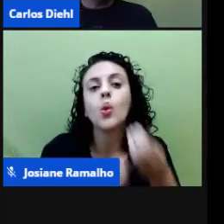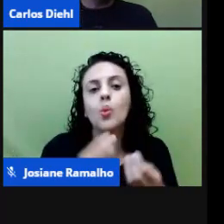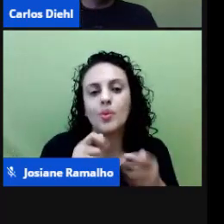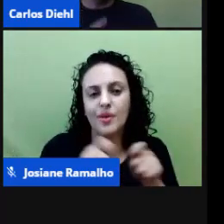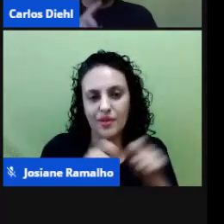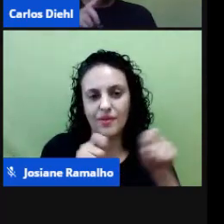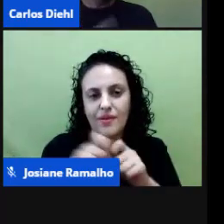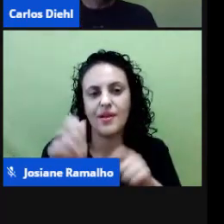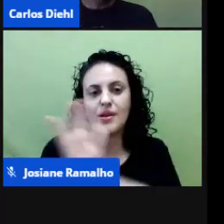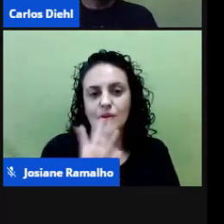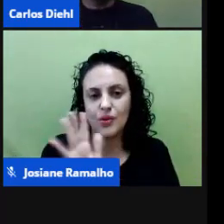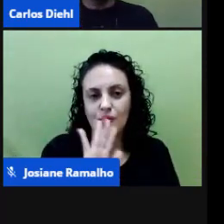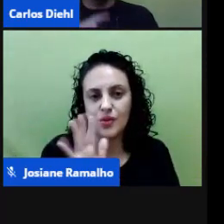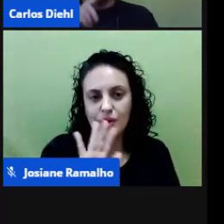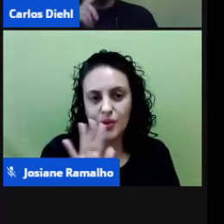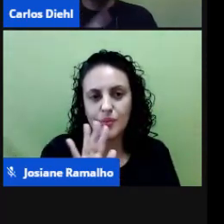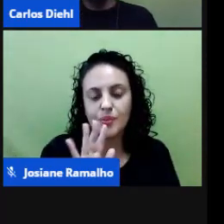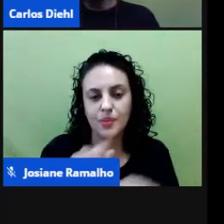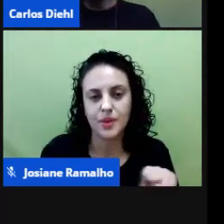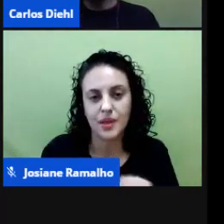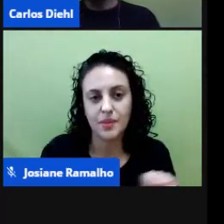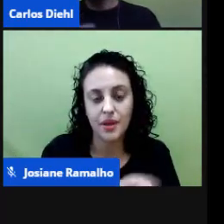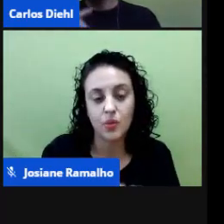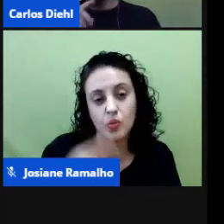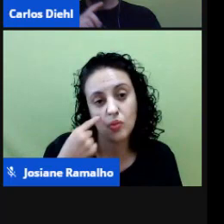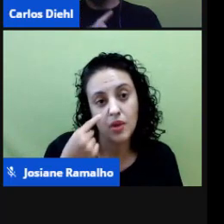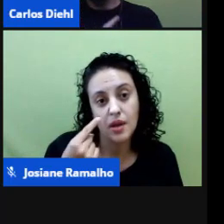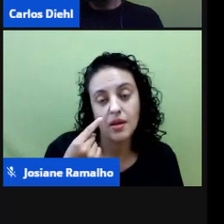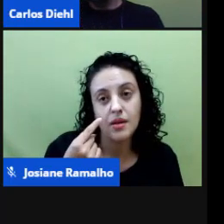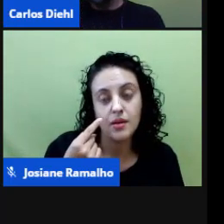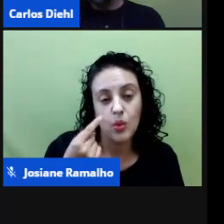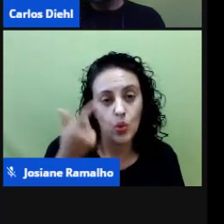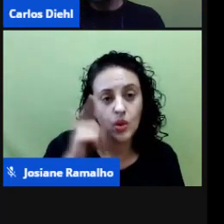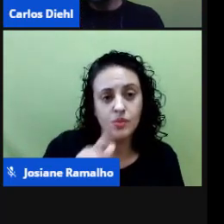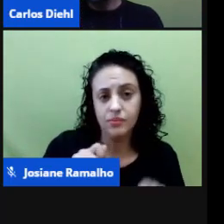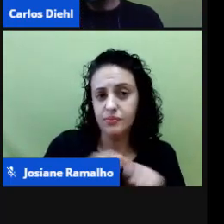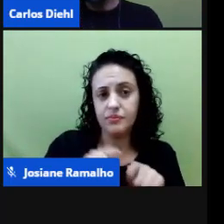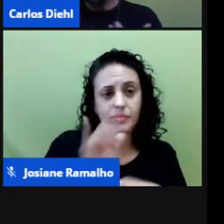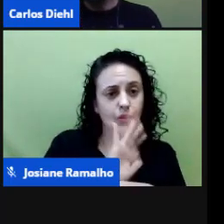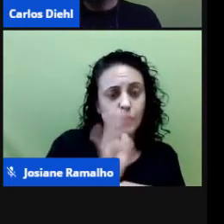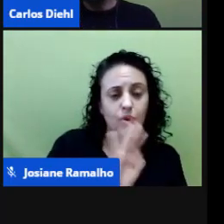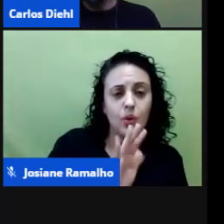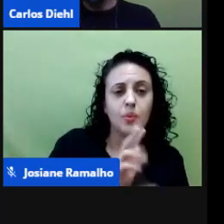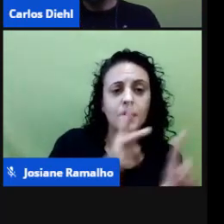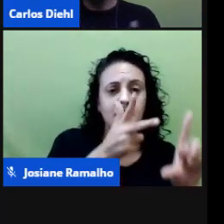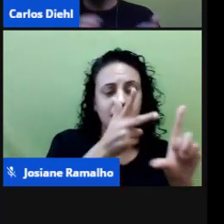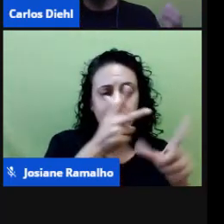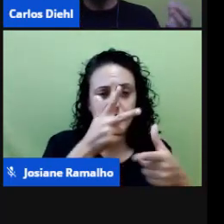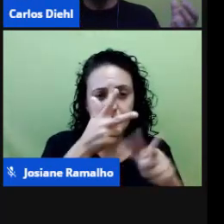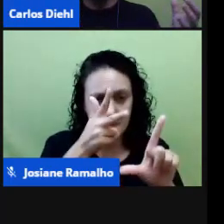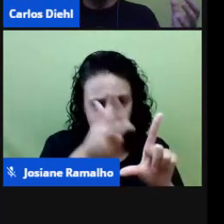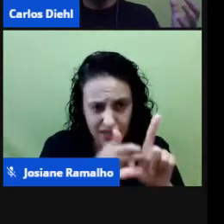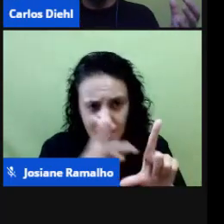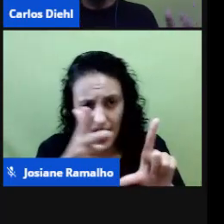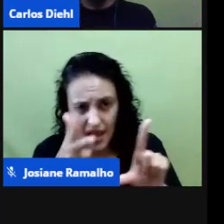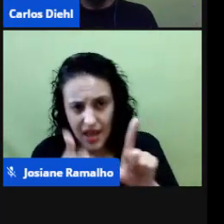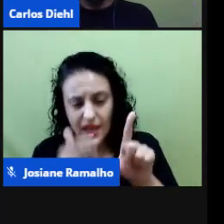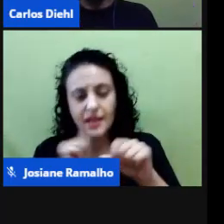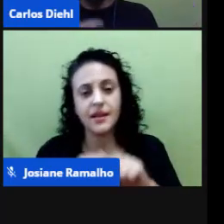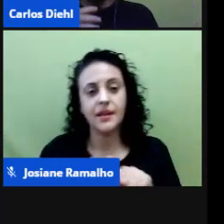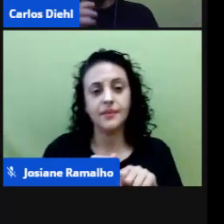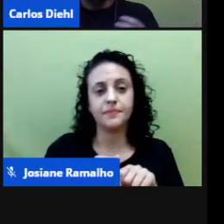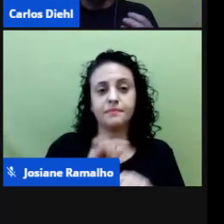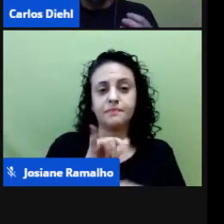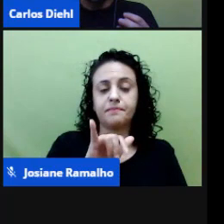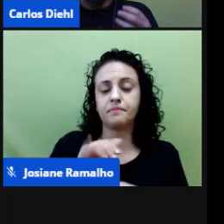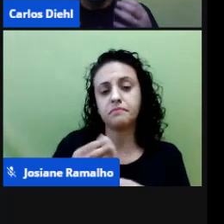por TV, por série, por YouTube, por vídeos de redes sociais. Então,